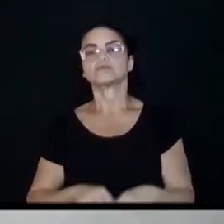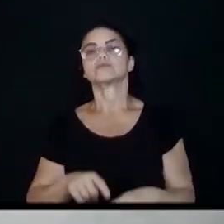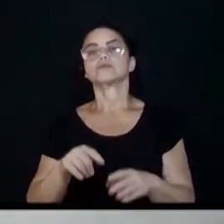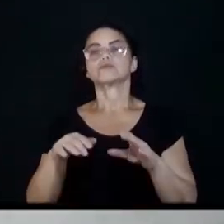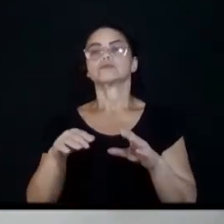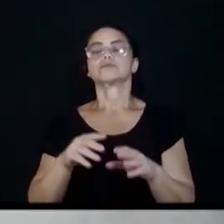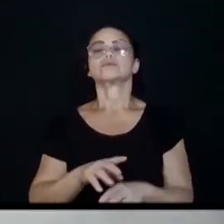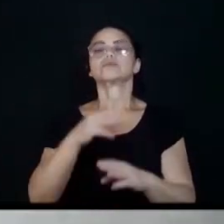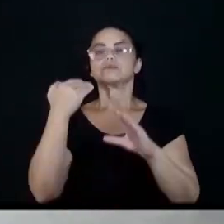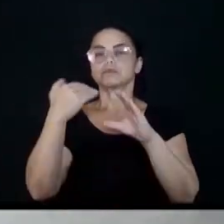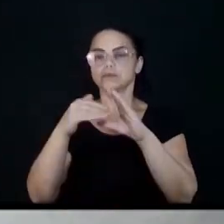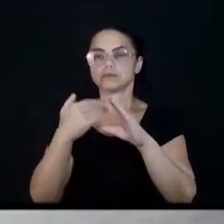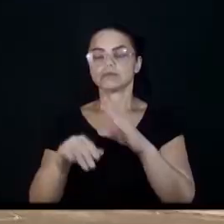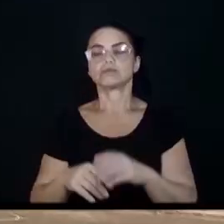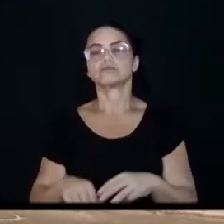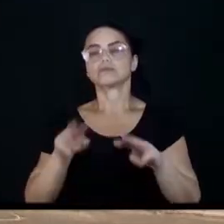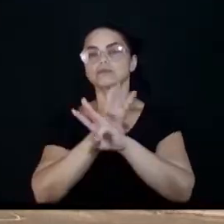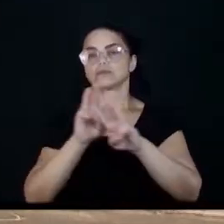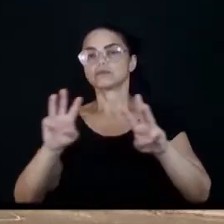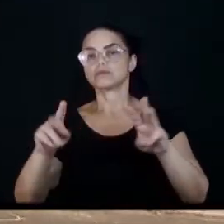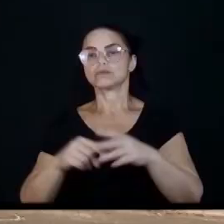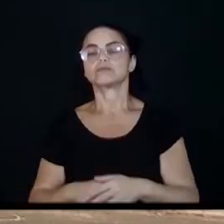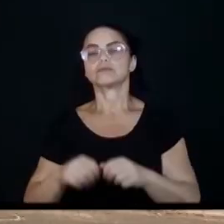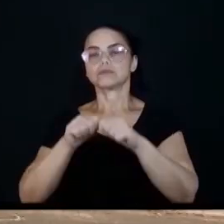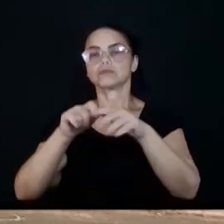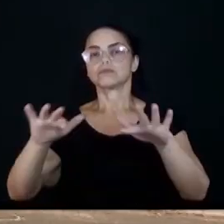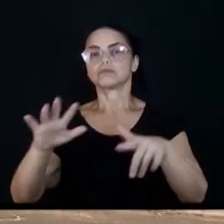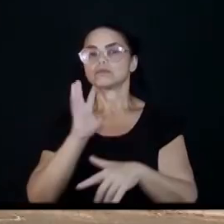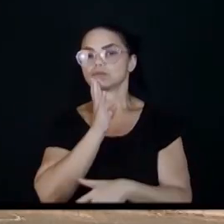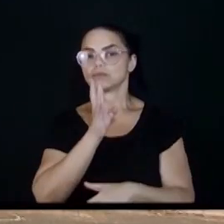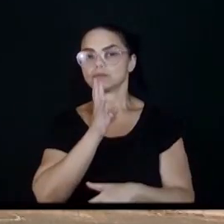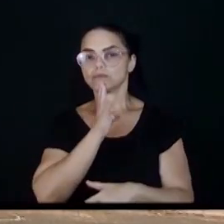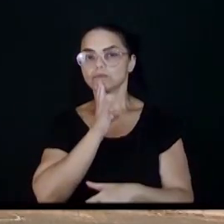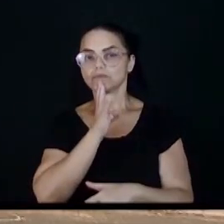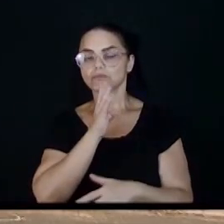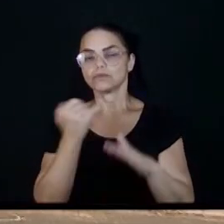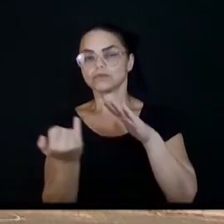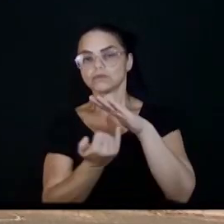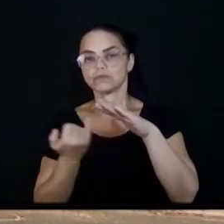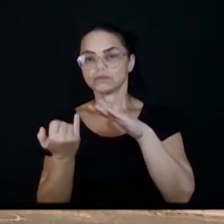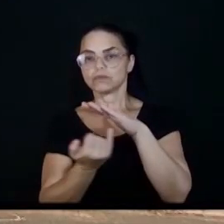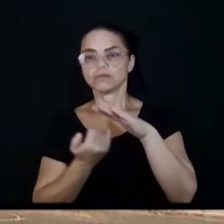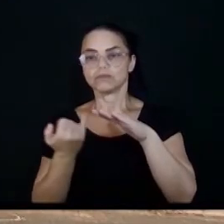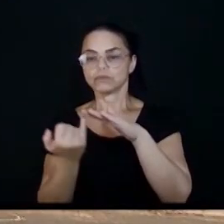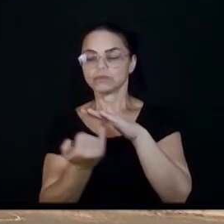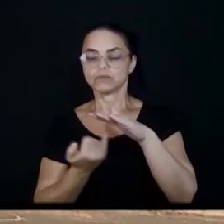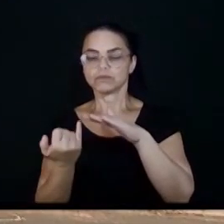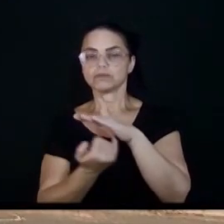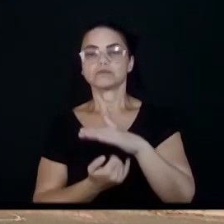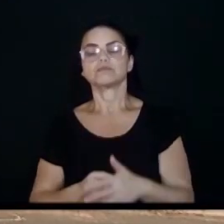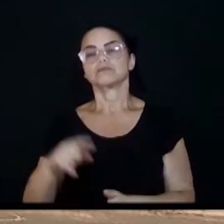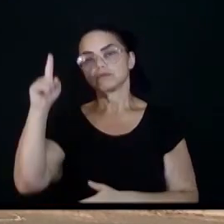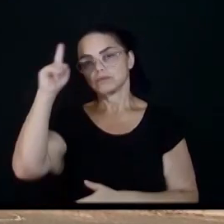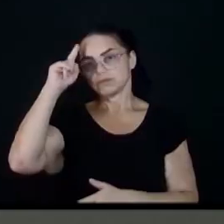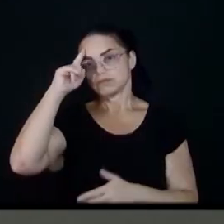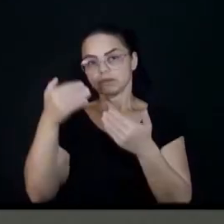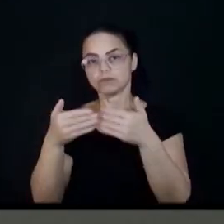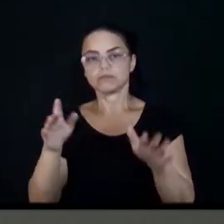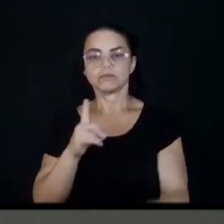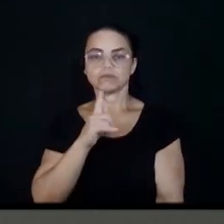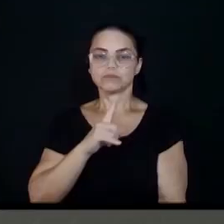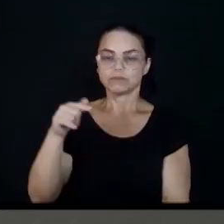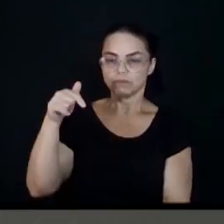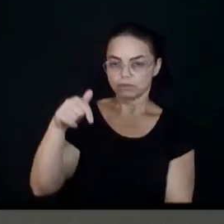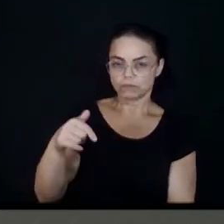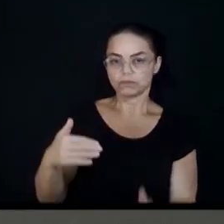fazer essa vinculação e também conhecer a entidade. Então ela está aberta todos os dias das 7 até as 4h30